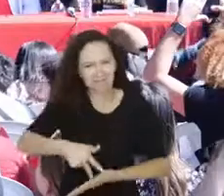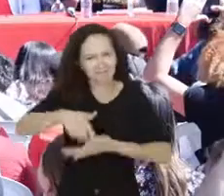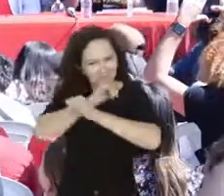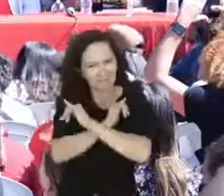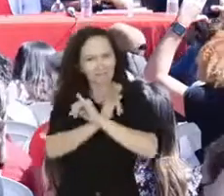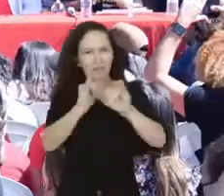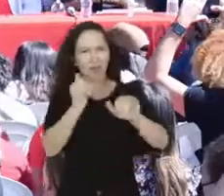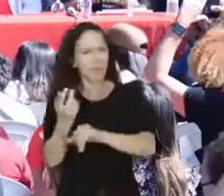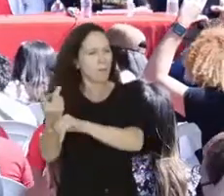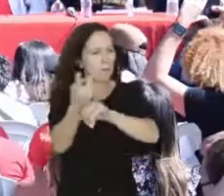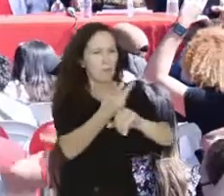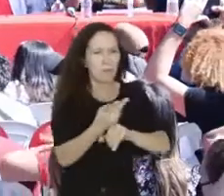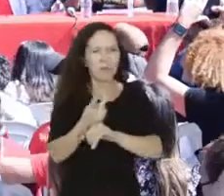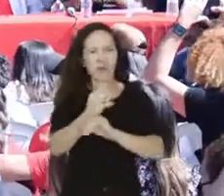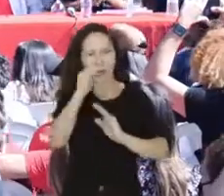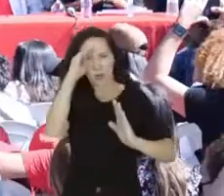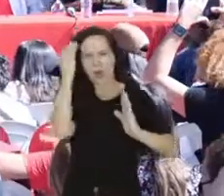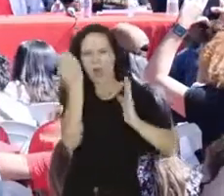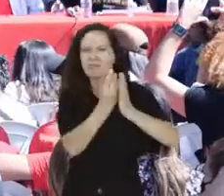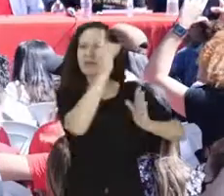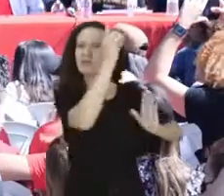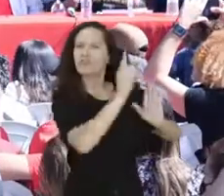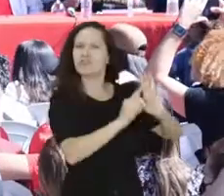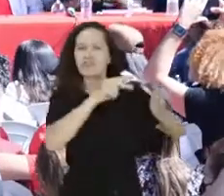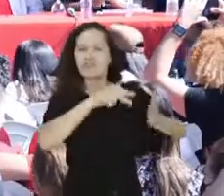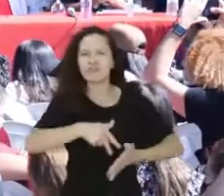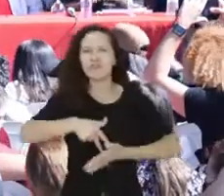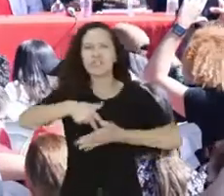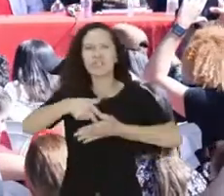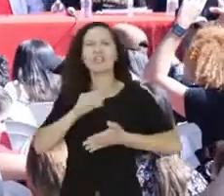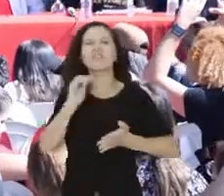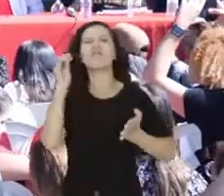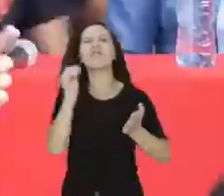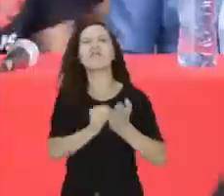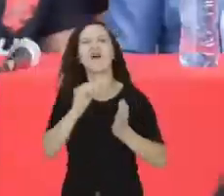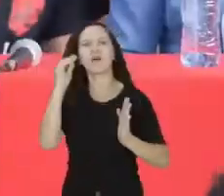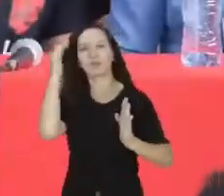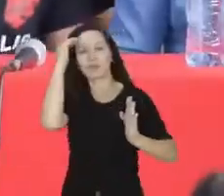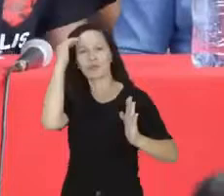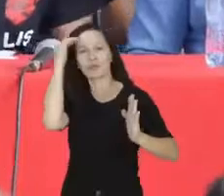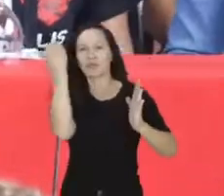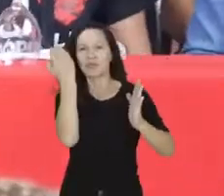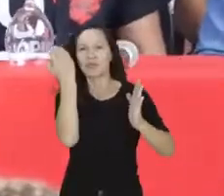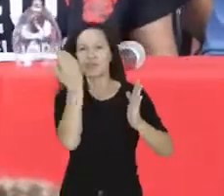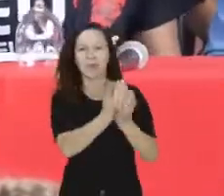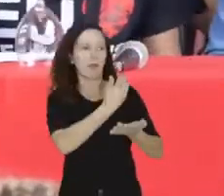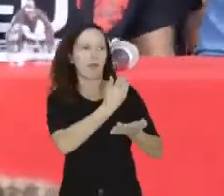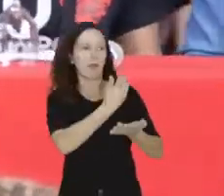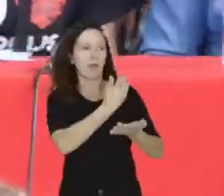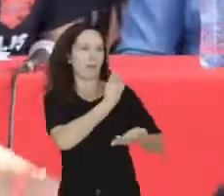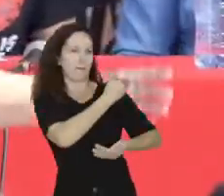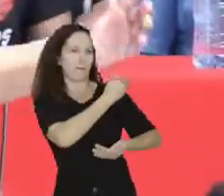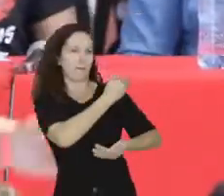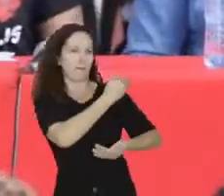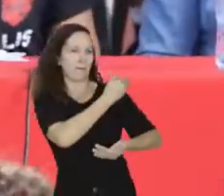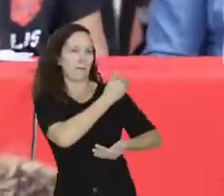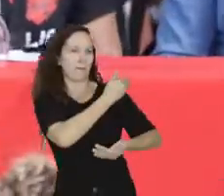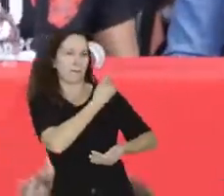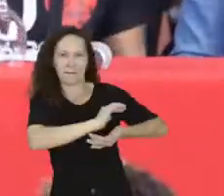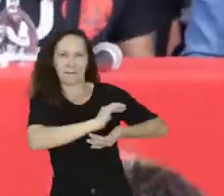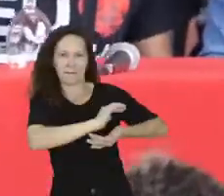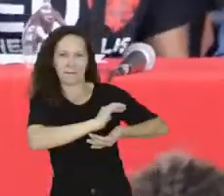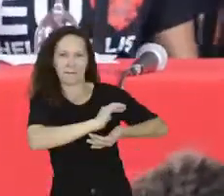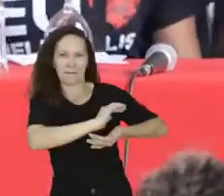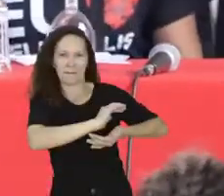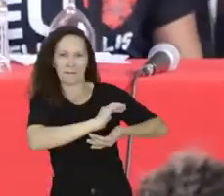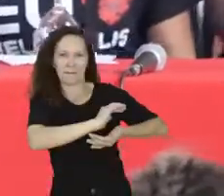direitos, conteste-se. Não te derem respeito, preconceito, de quem não aguenta um debate, não. Aqui não tá nada